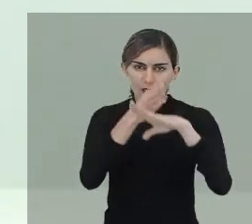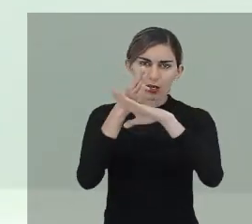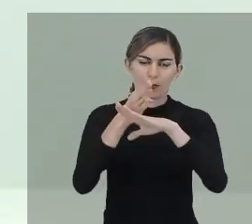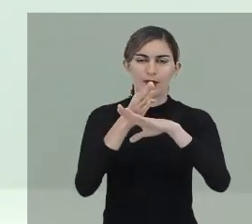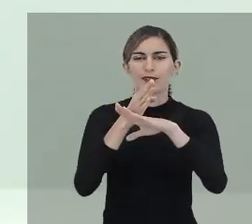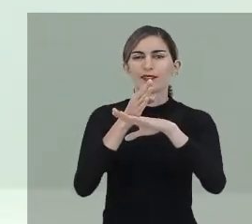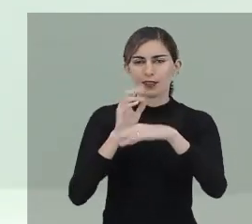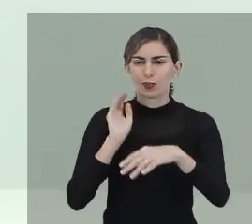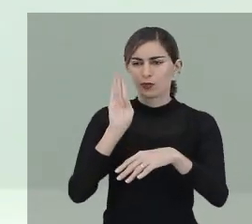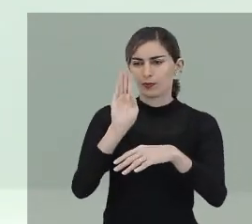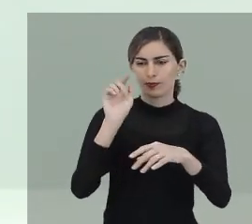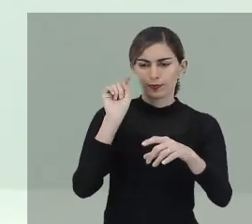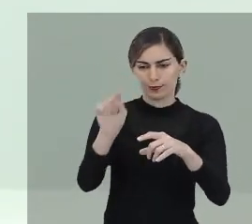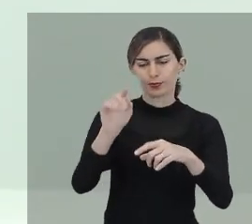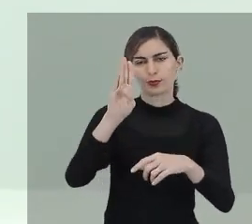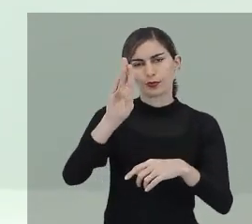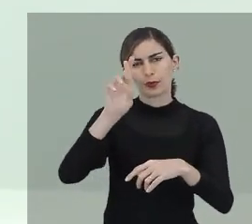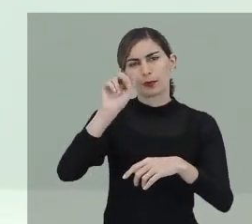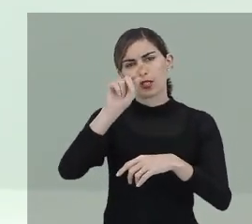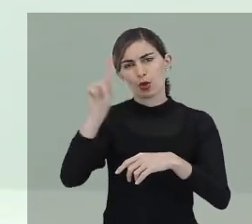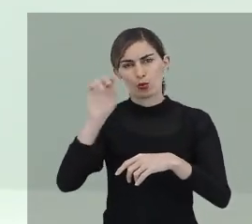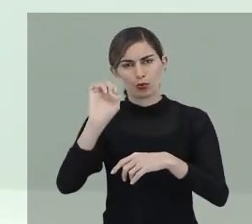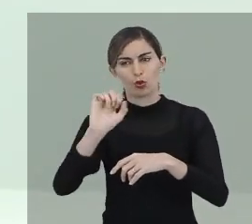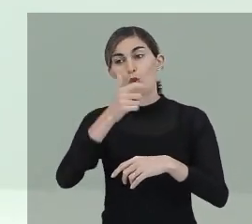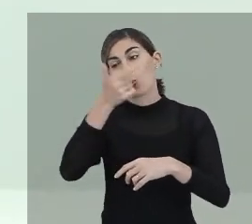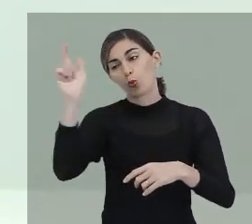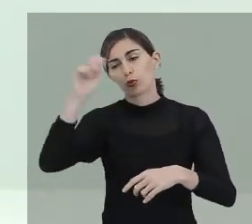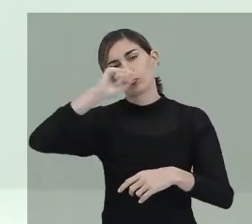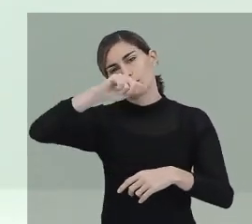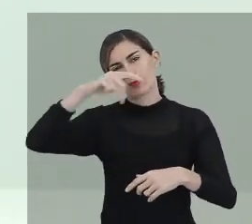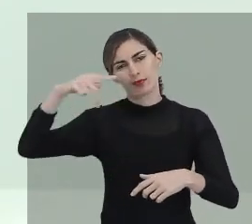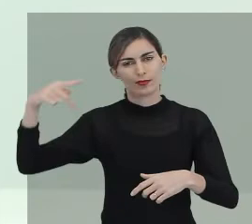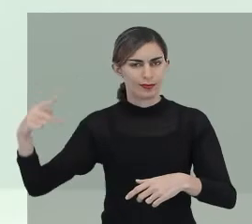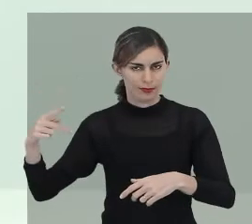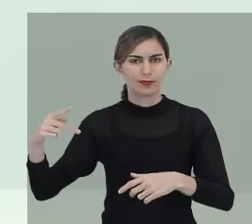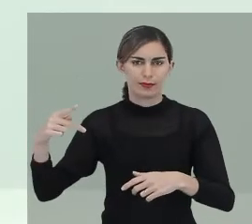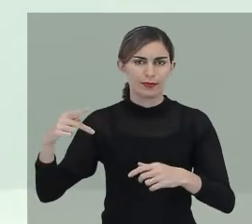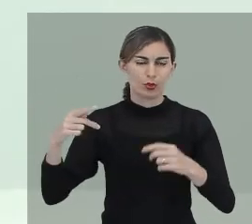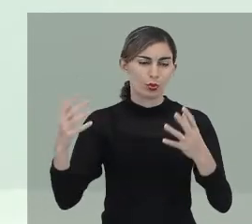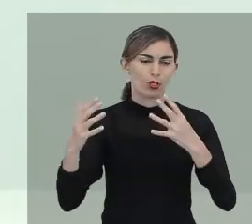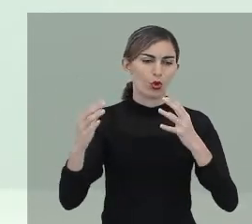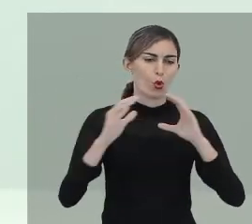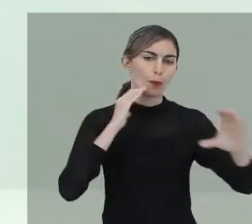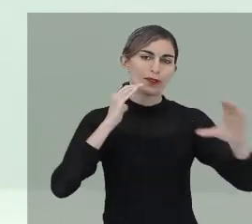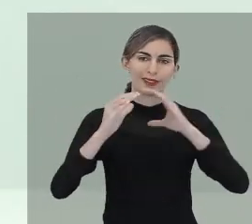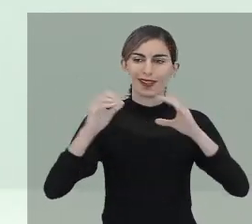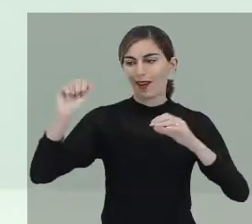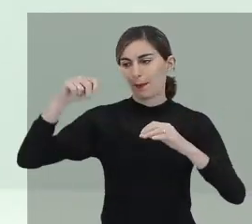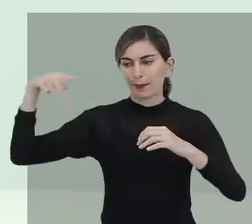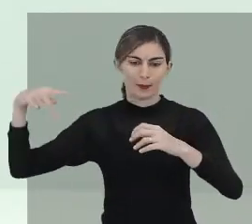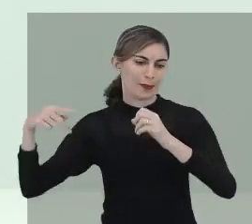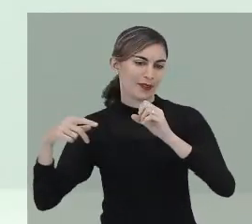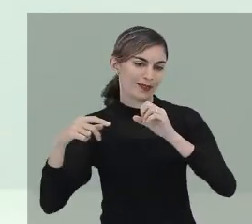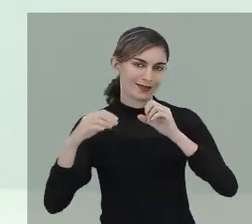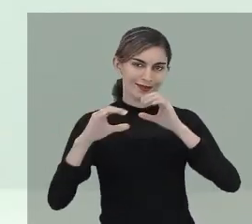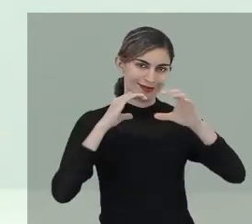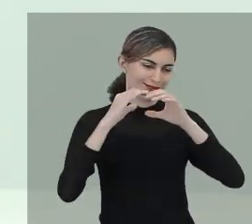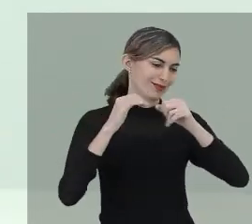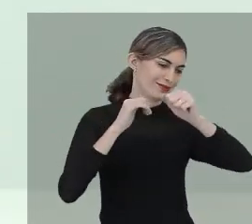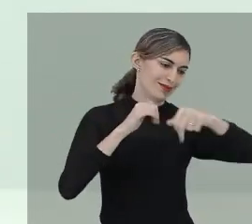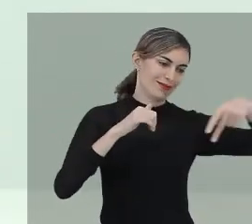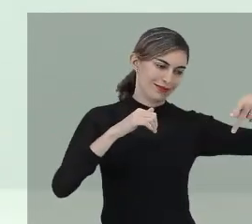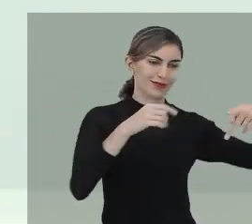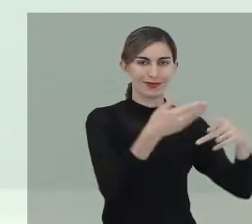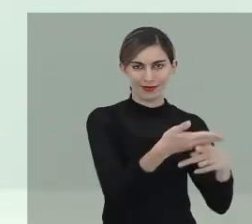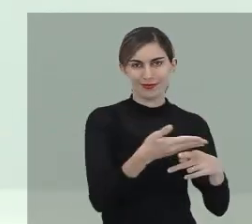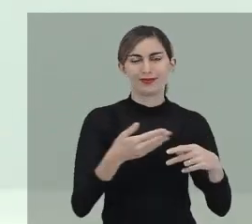Então o browser do seu dispositivo é outra aplicação. Então você está numa aplicação tentando se comunicar com a outra, certo? Então você está na